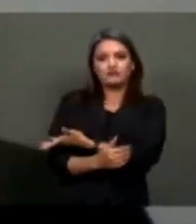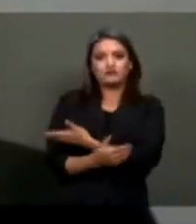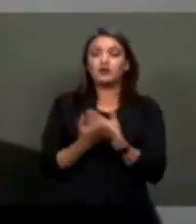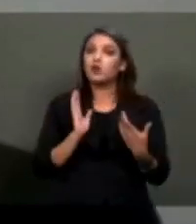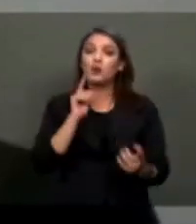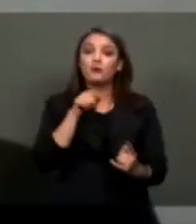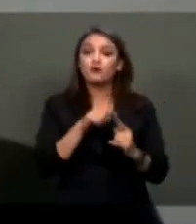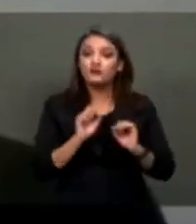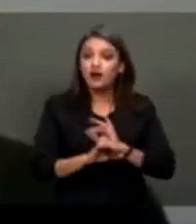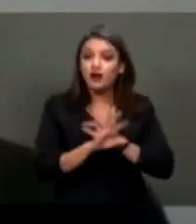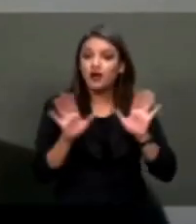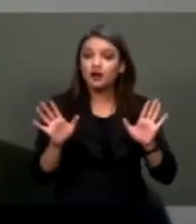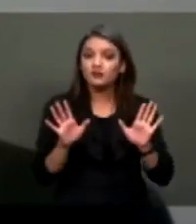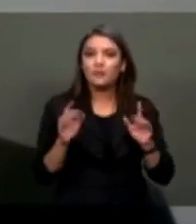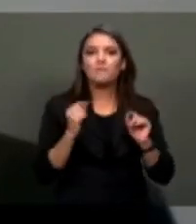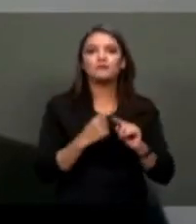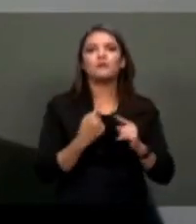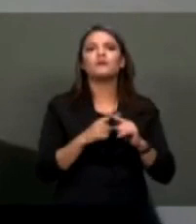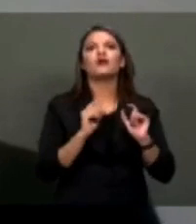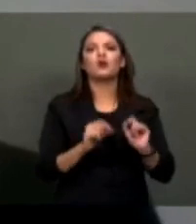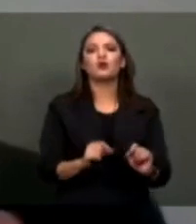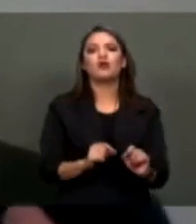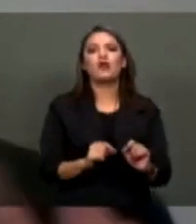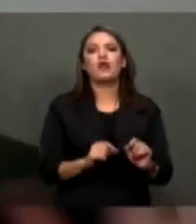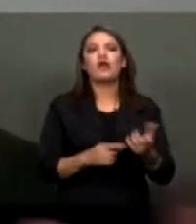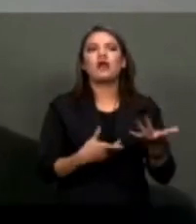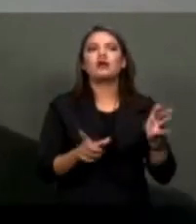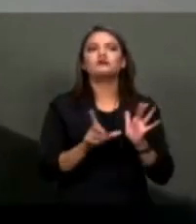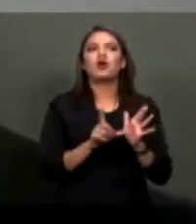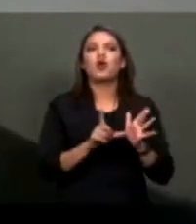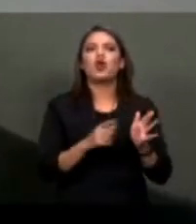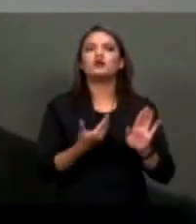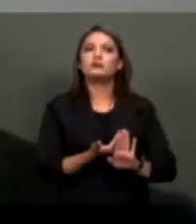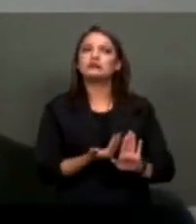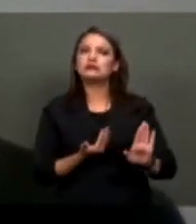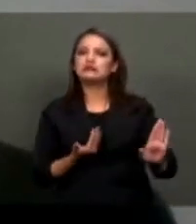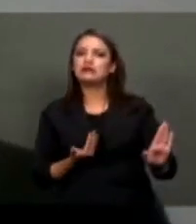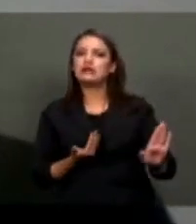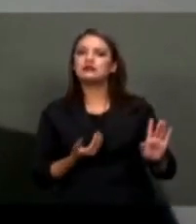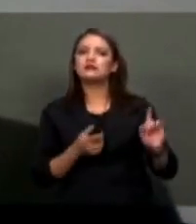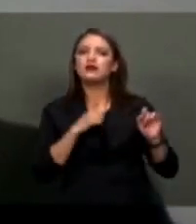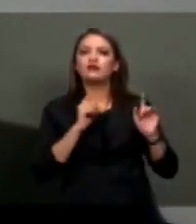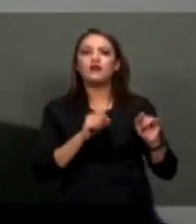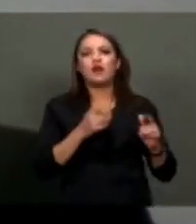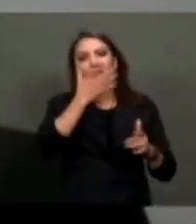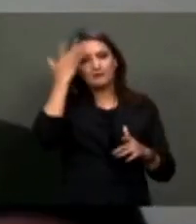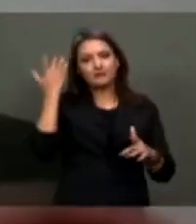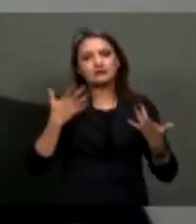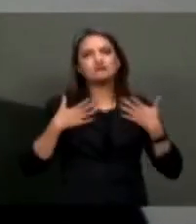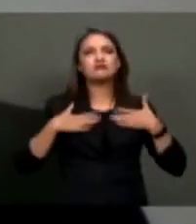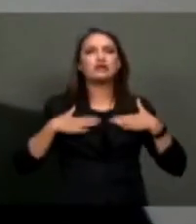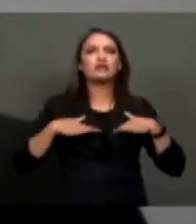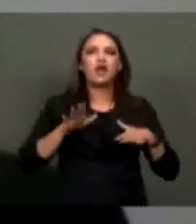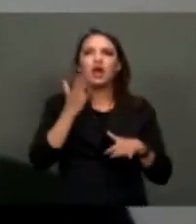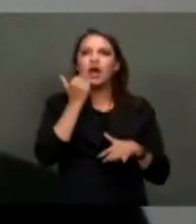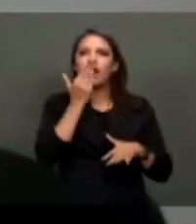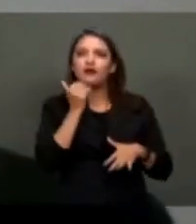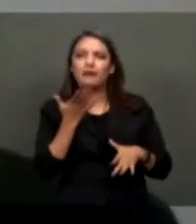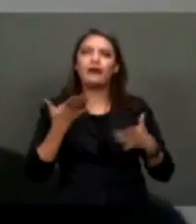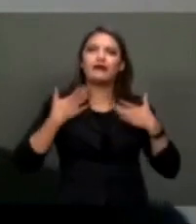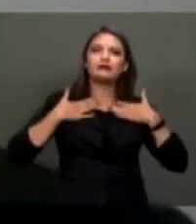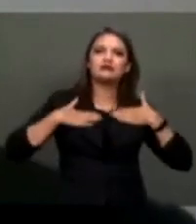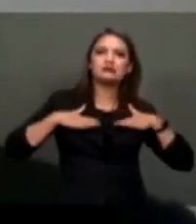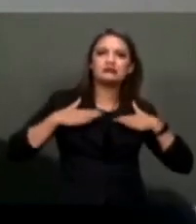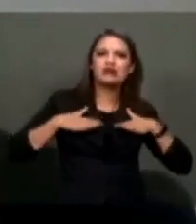são estabelecimentos mais afastado divisão exatamente proveu descanso alimentação com grupos